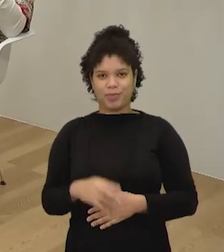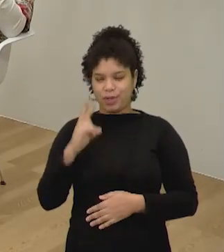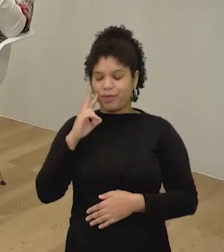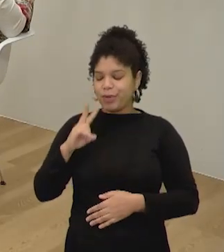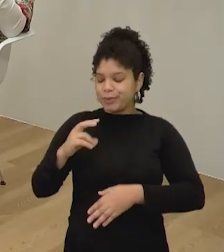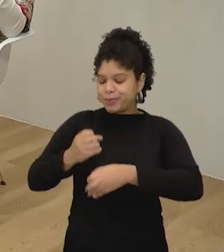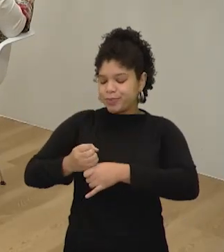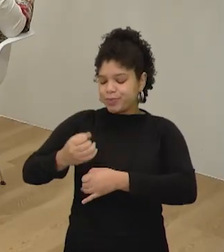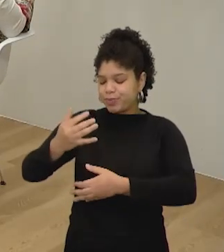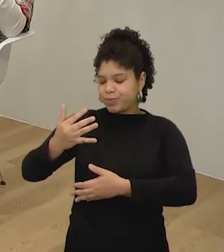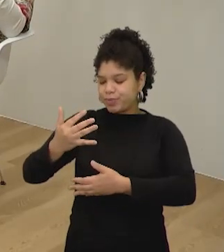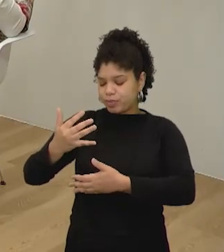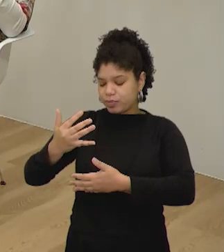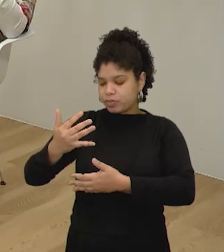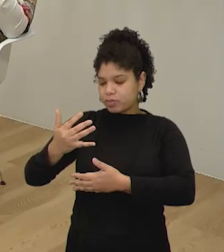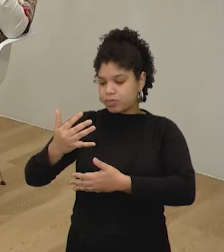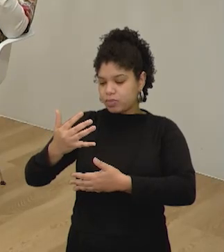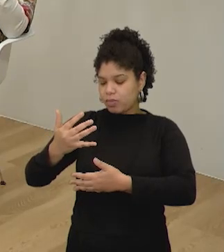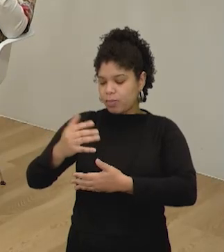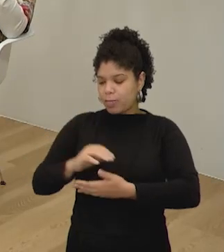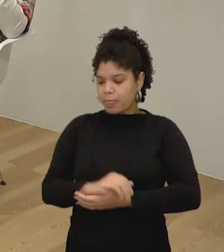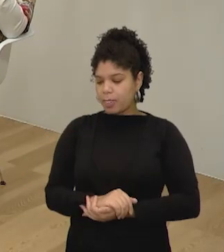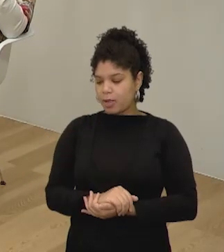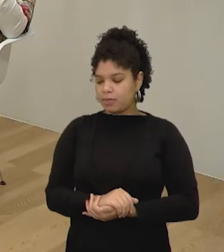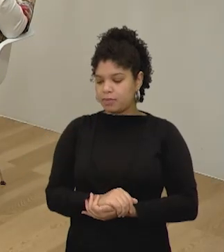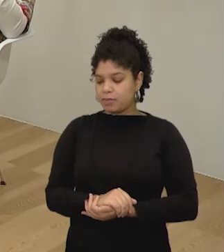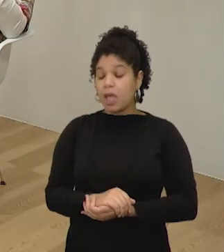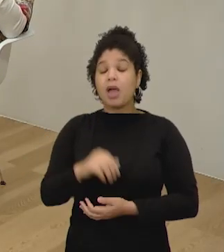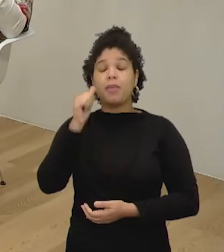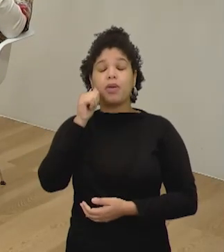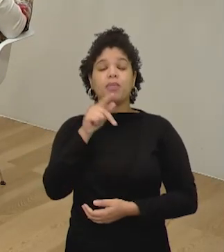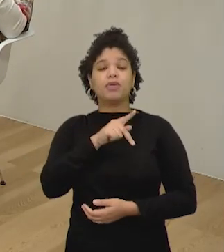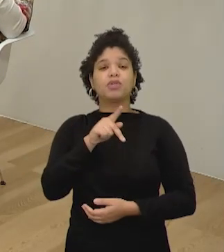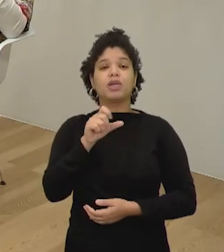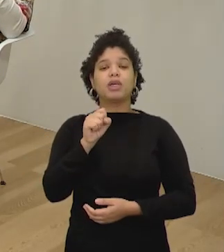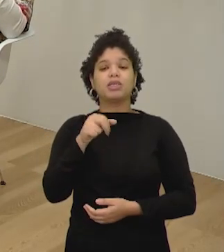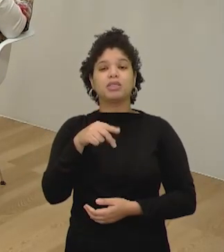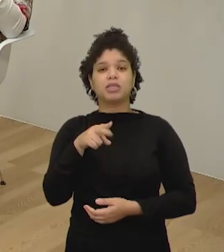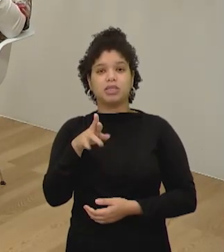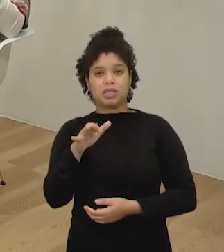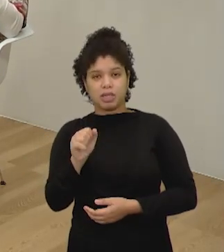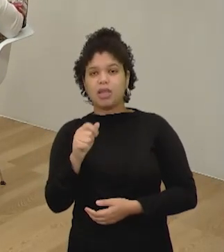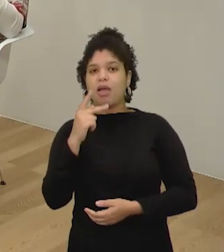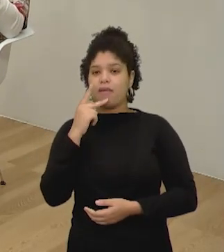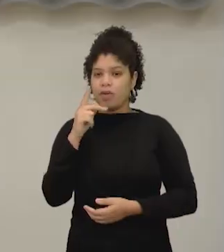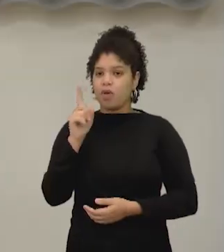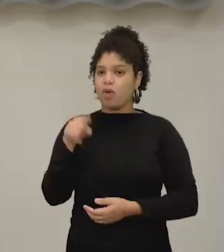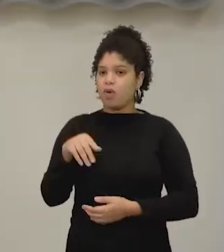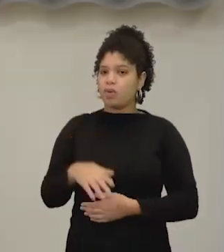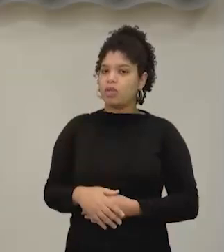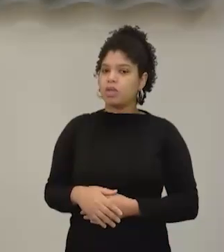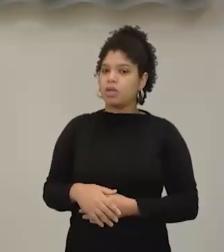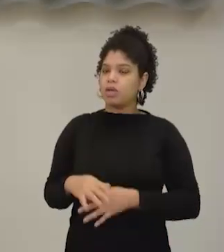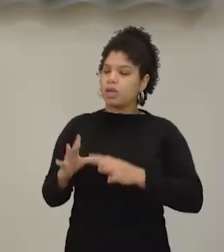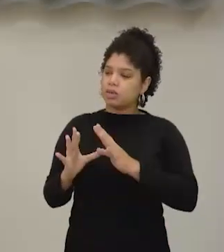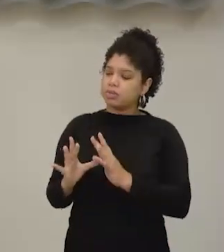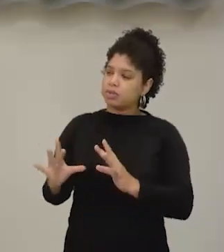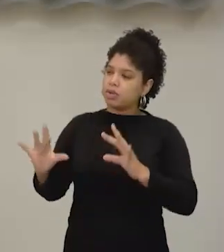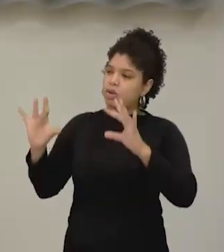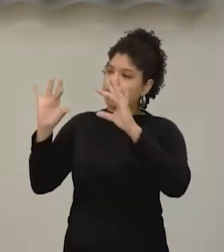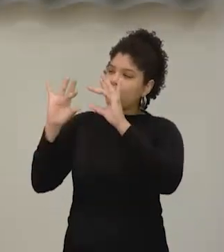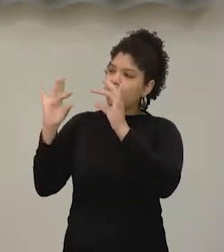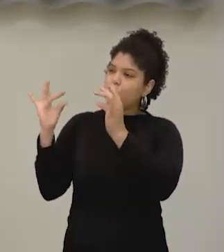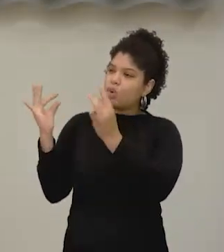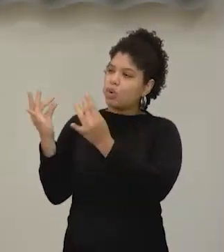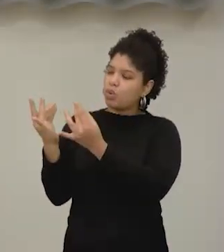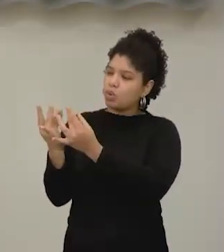chegando, ó. Tá chegando. Então a Pro Sandra comenta pintura, escultura, colagem, estilogravura. Boa. Nós temos também